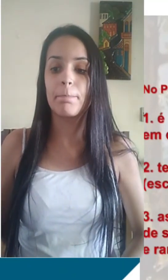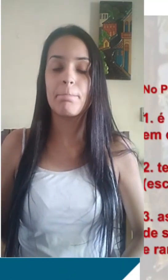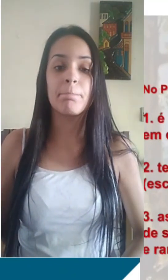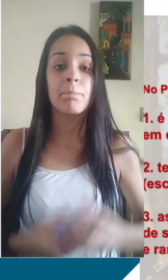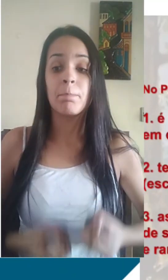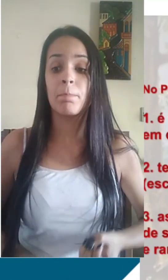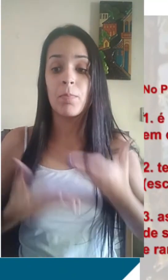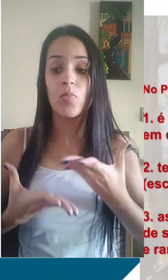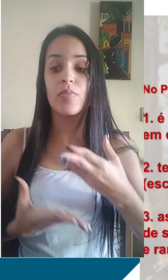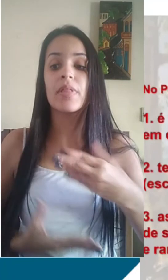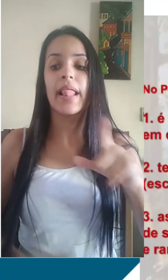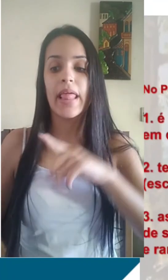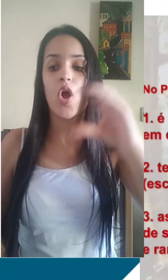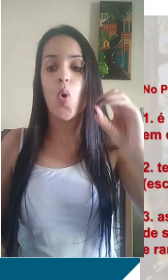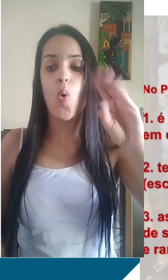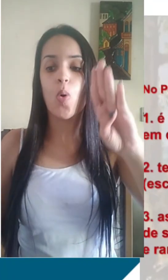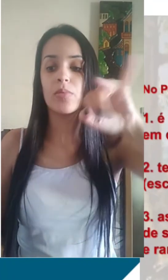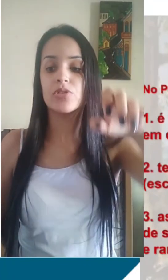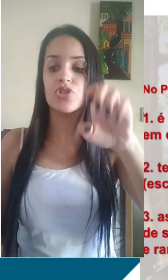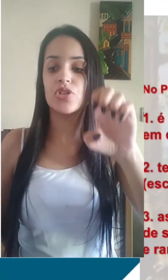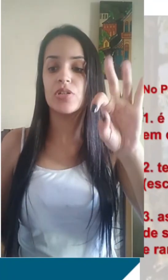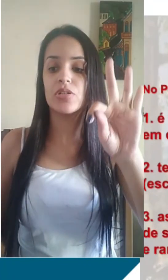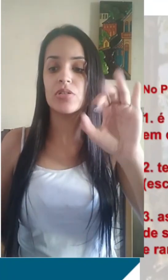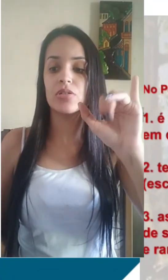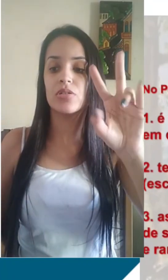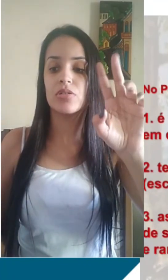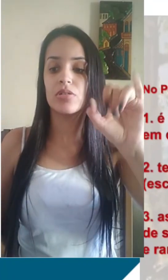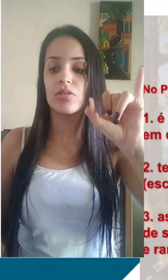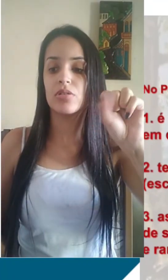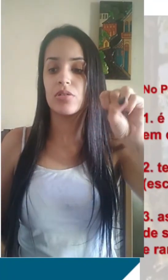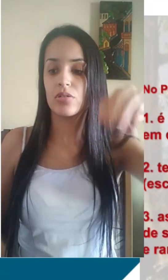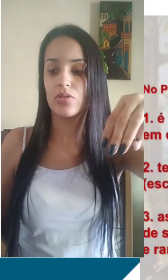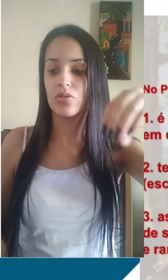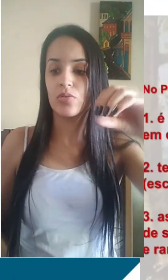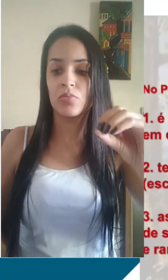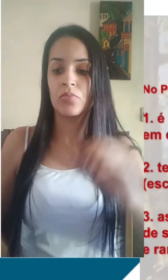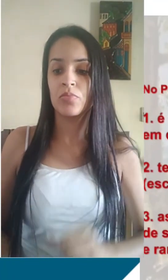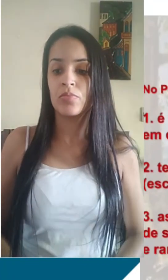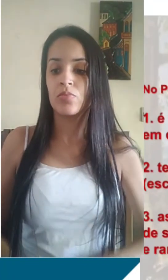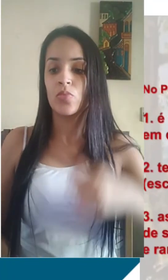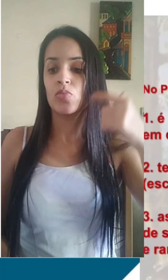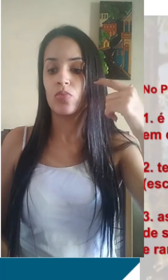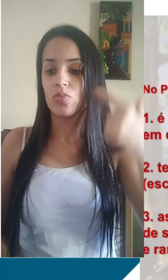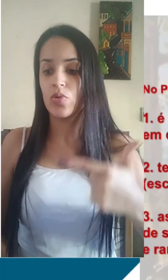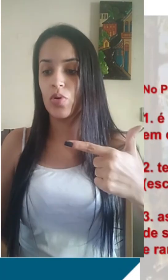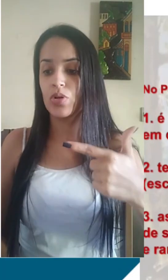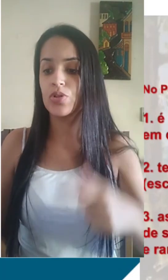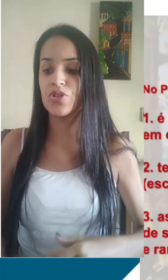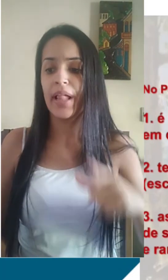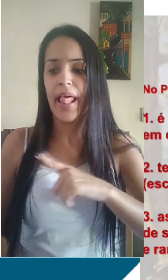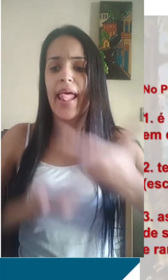artes plásticas, escultura, pintura, etc. E 3, assume a perfeição